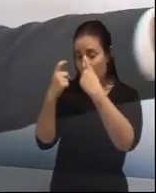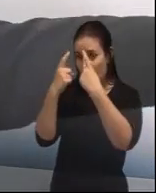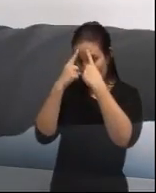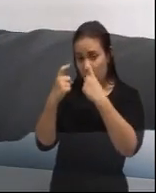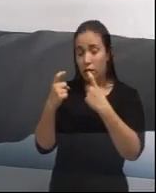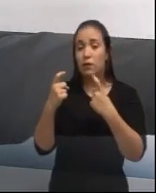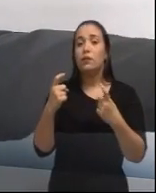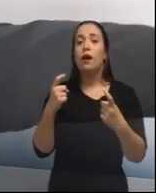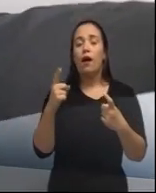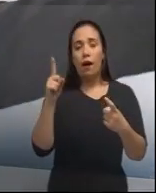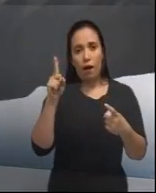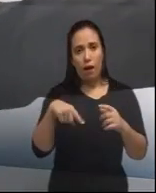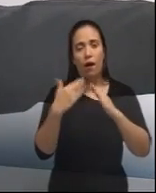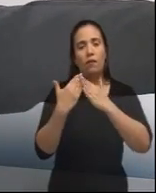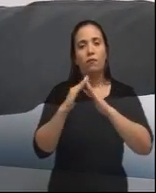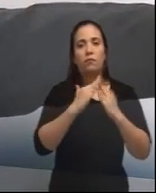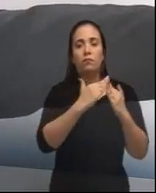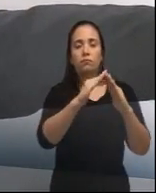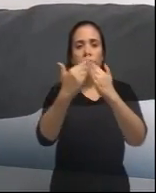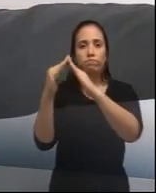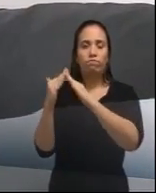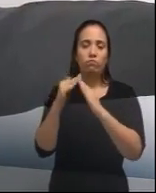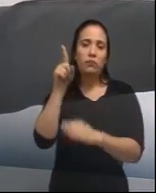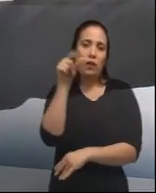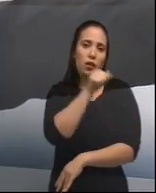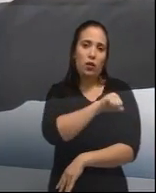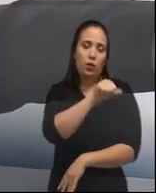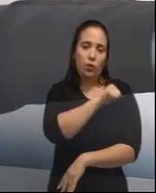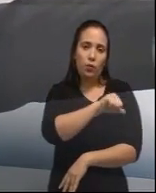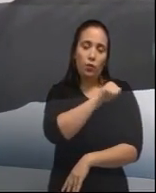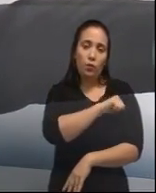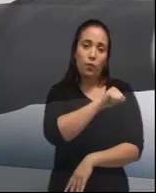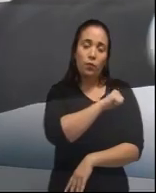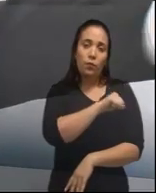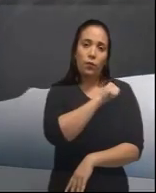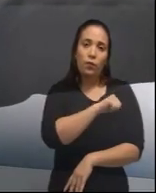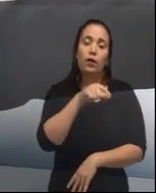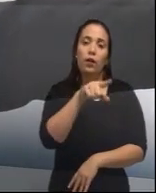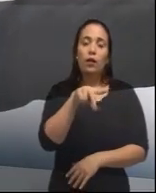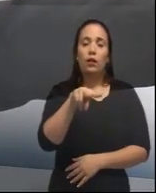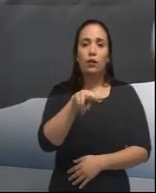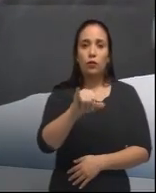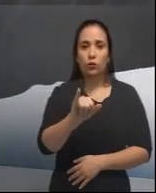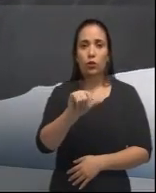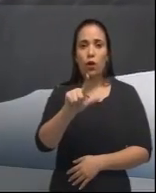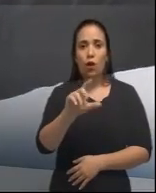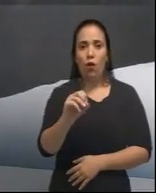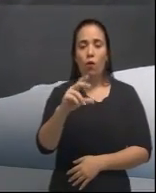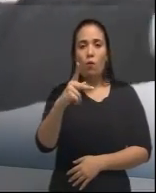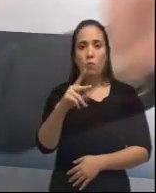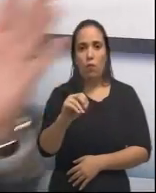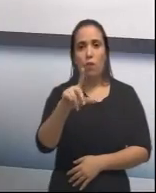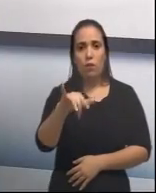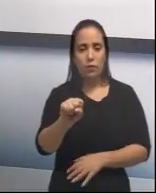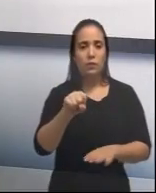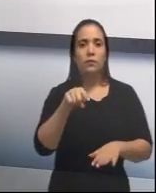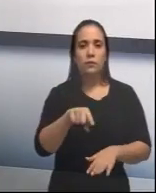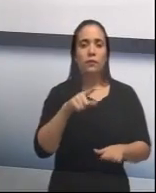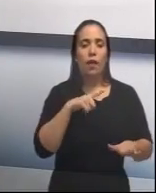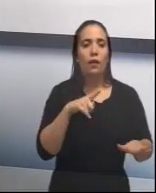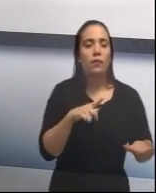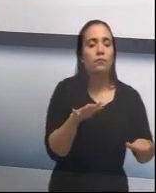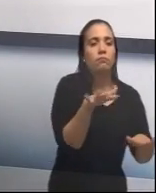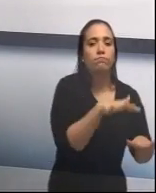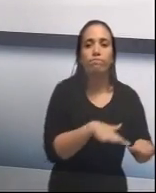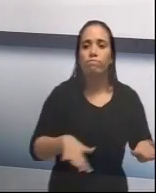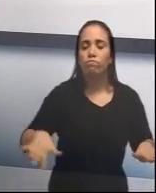existe nos morros lá do Rio de Janeiro, inclusive lá em Minimópolis, lá. Em toda aquela região. Naquela região,